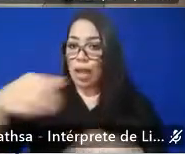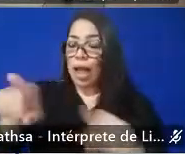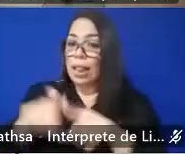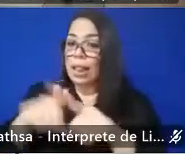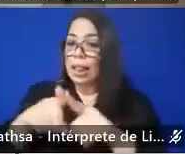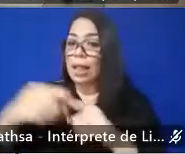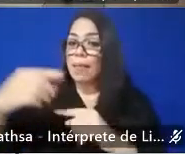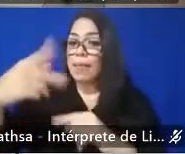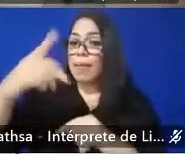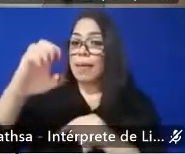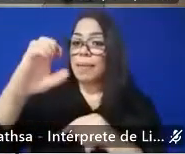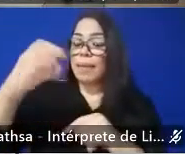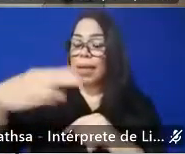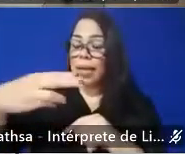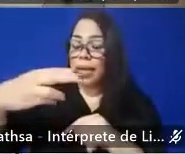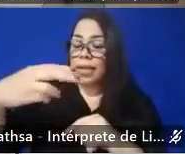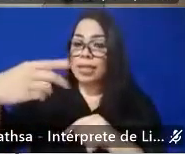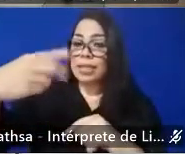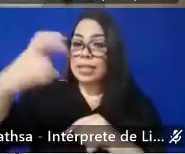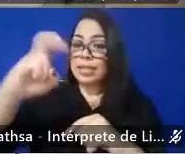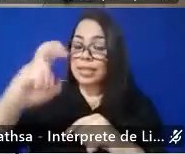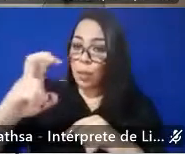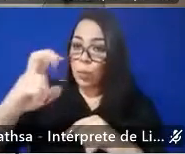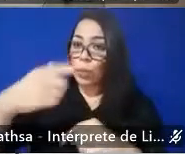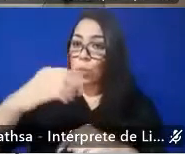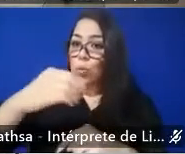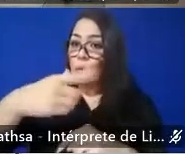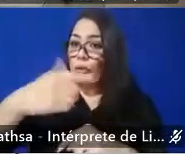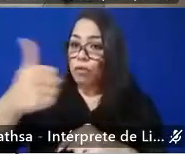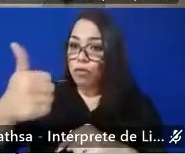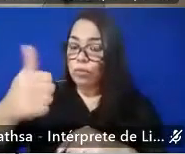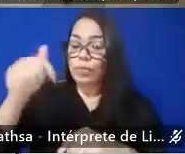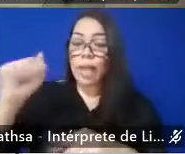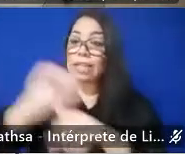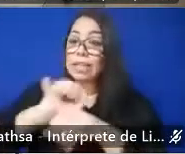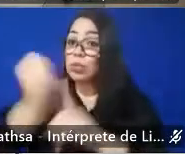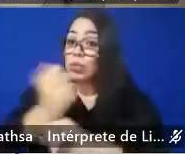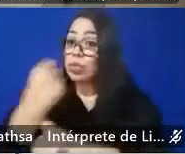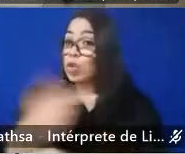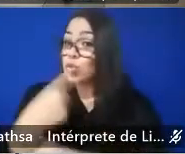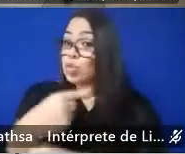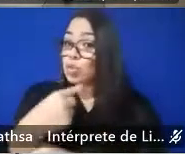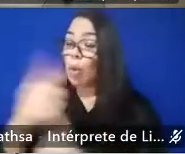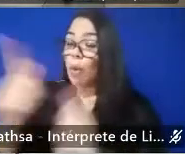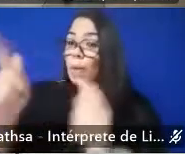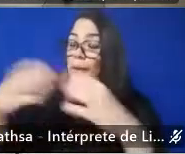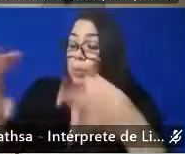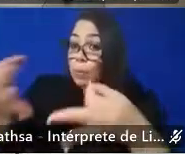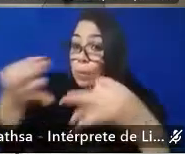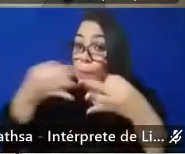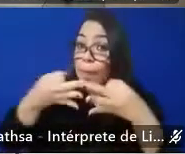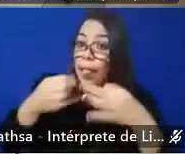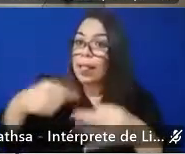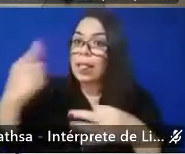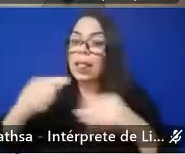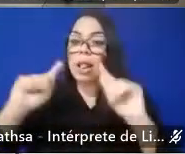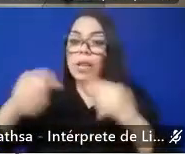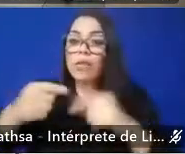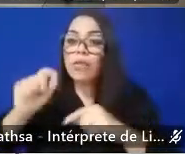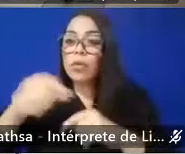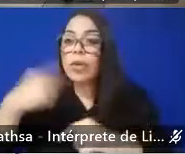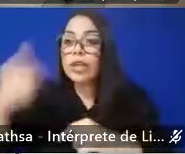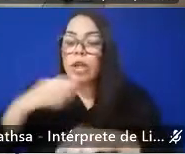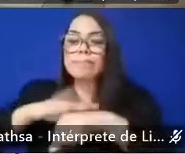vídeo Essa sociedade que hoje demanda de nós uma atenção que devemos ter com a nossa mais importante